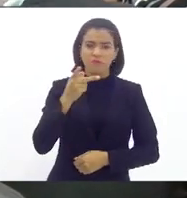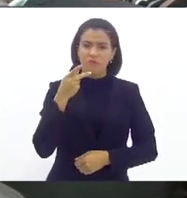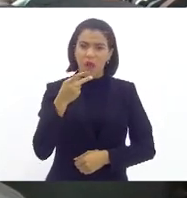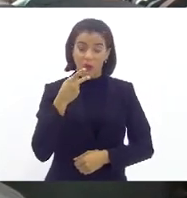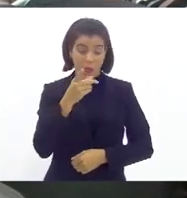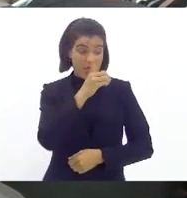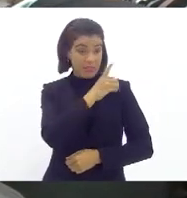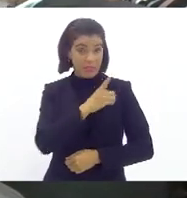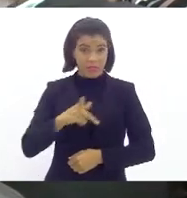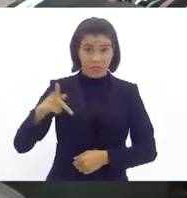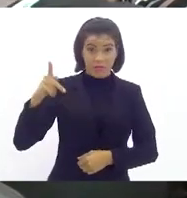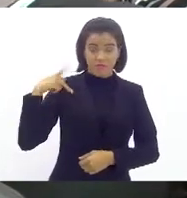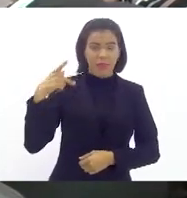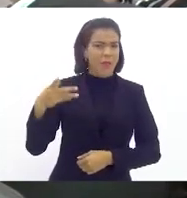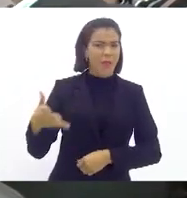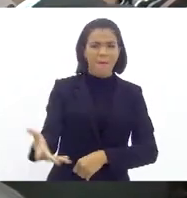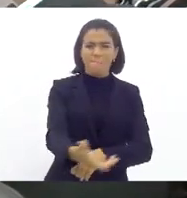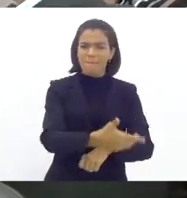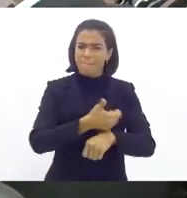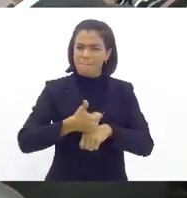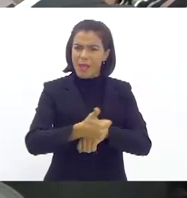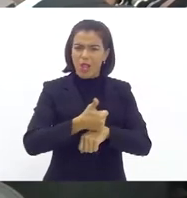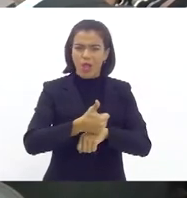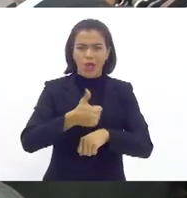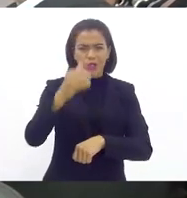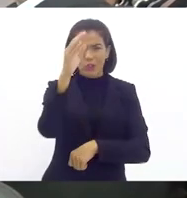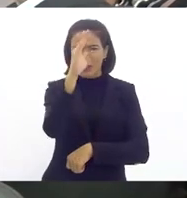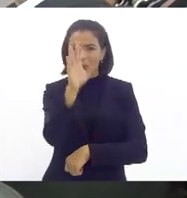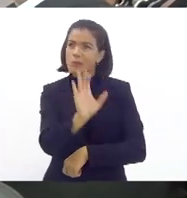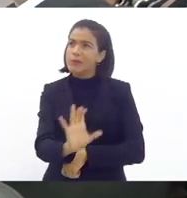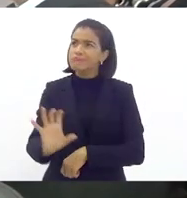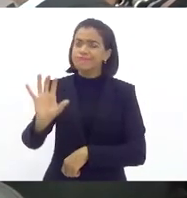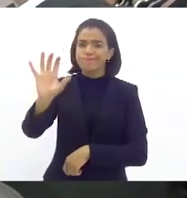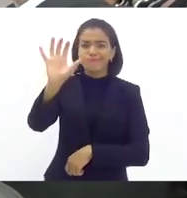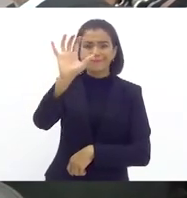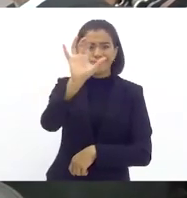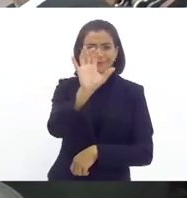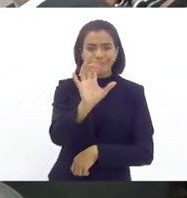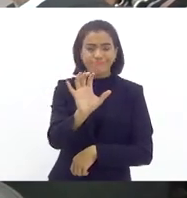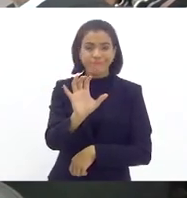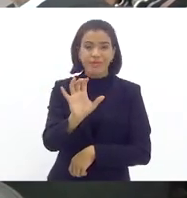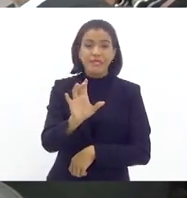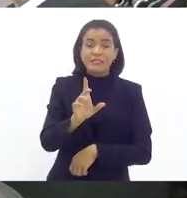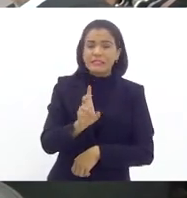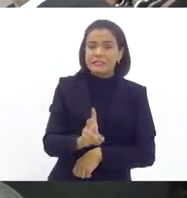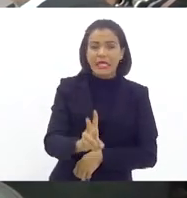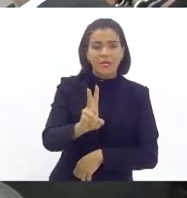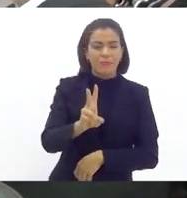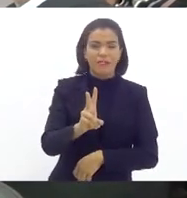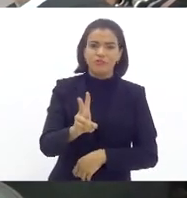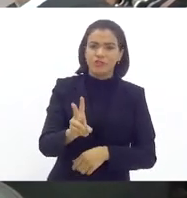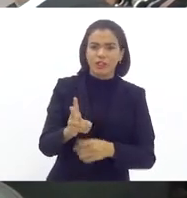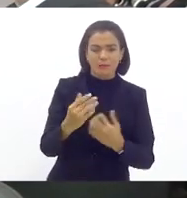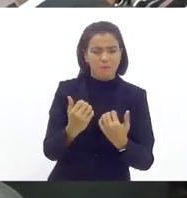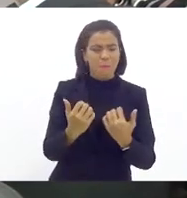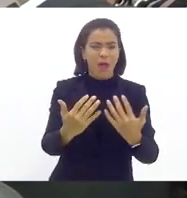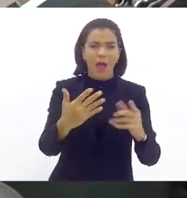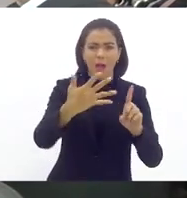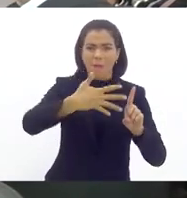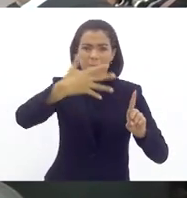defensoria é a melhor defensoria do Brasil. Está sempre nas boas causas. Sempre quando a gente faz audiência, LGBT,